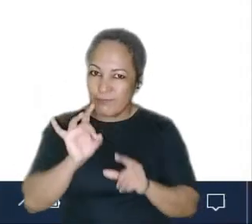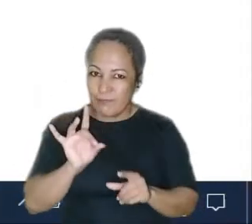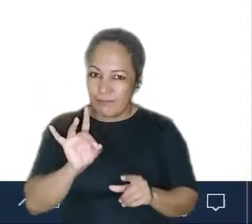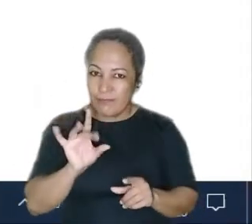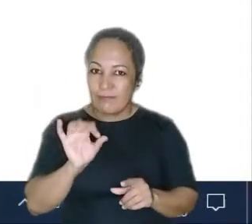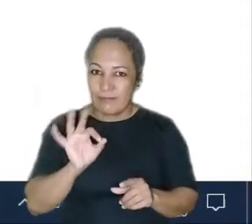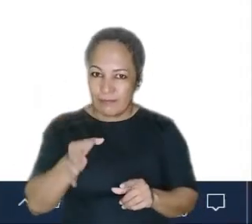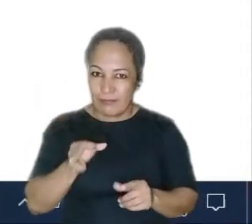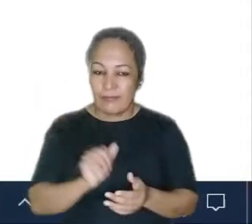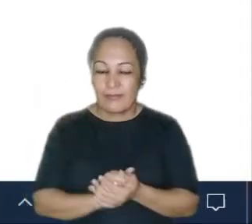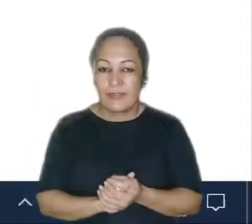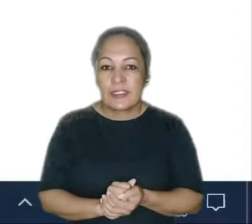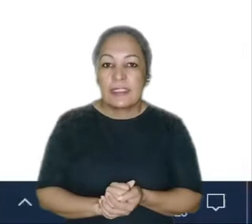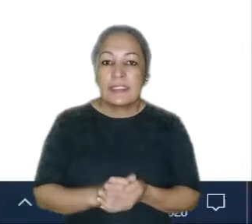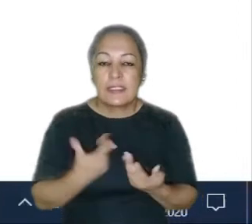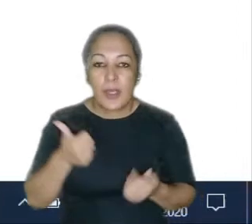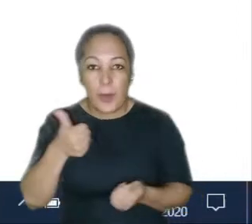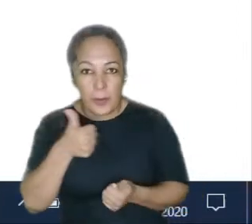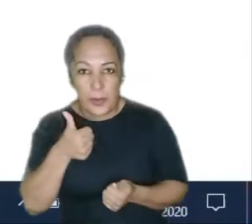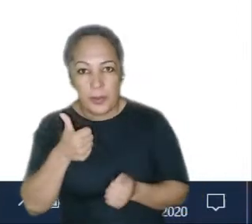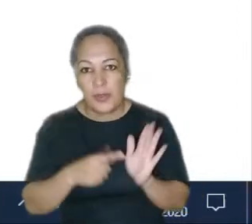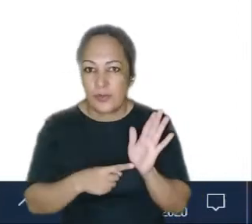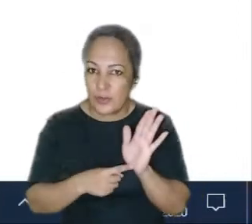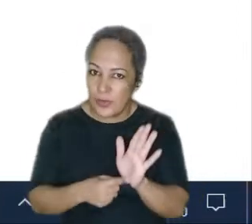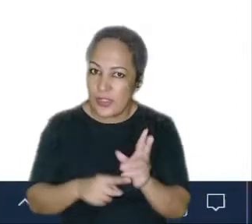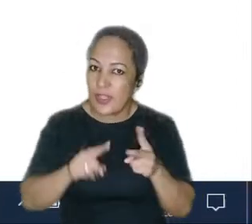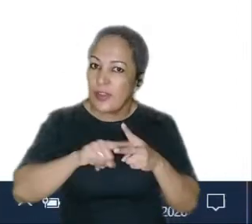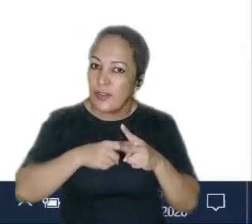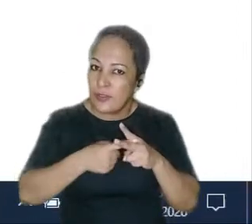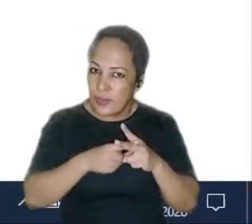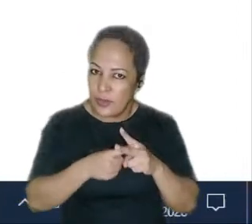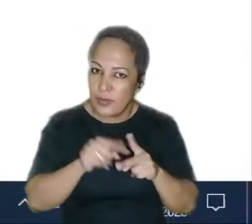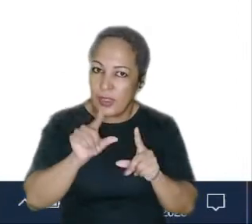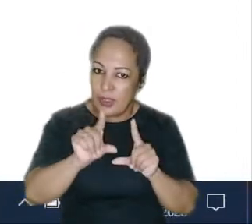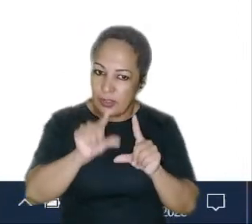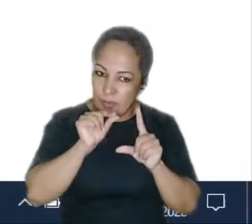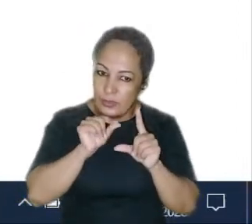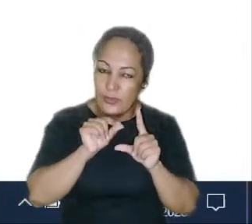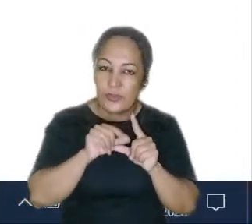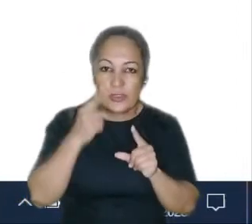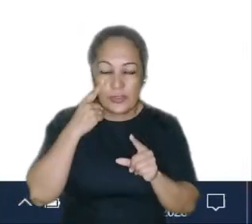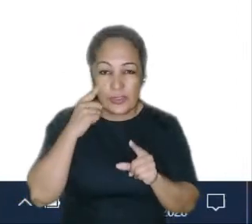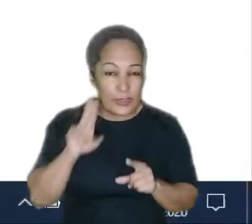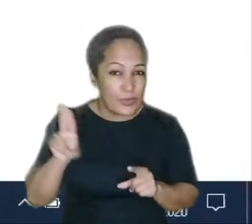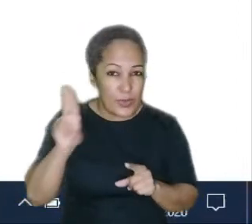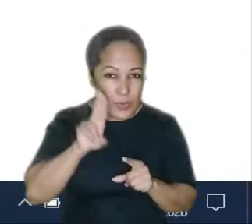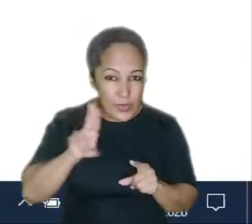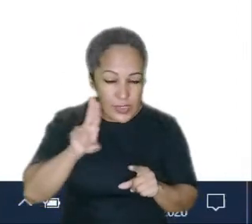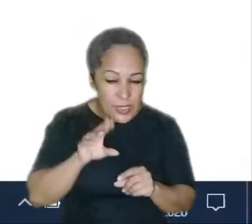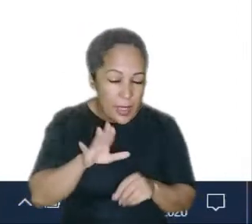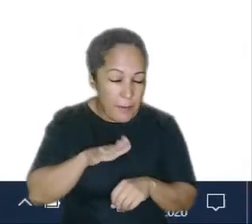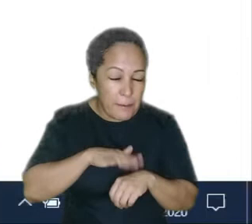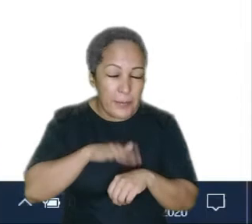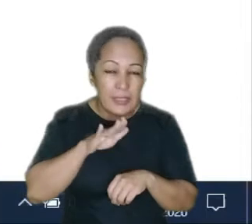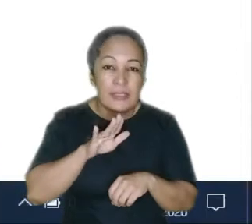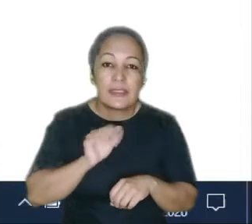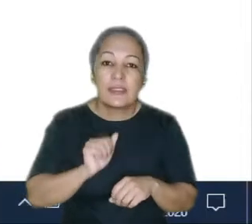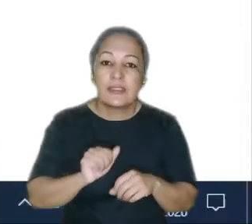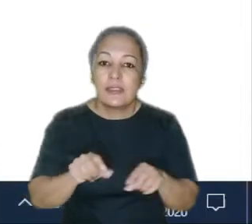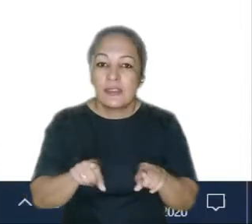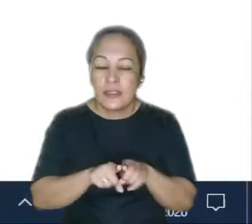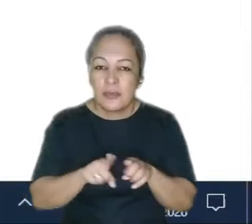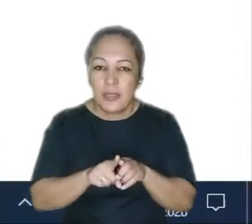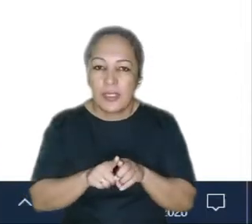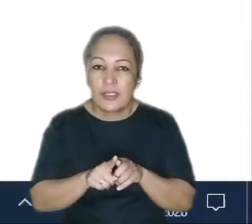Vamos primeiro aqui mostrar a ferramenta do Golfinho, né, que é a ferramenta de servidor, que vocês vão usar bastante, tá? Aqui eu já tenho uma conexão